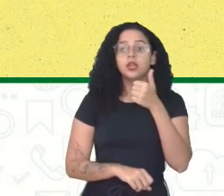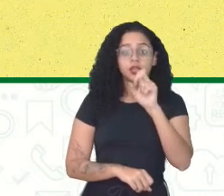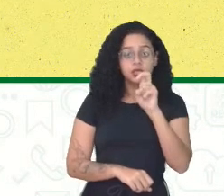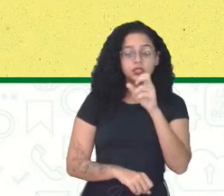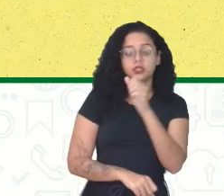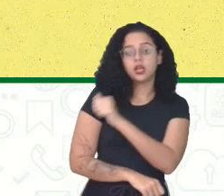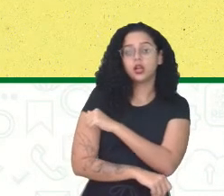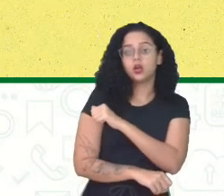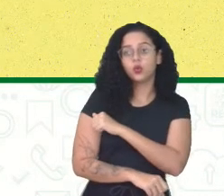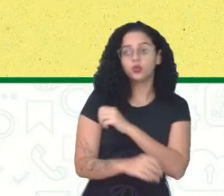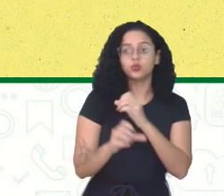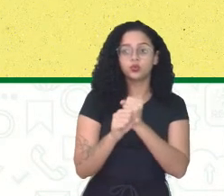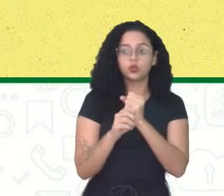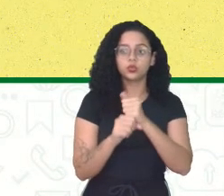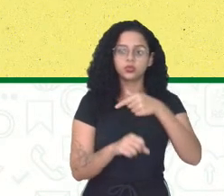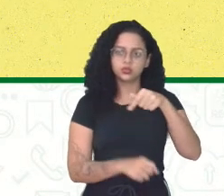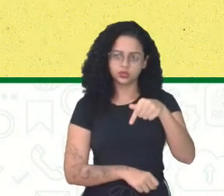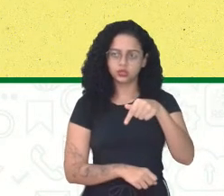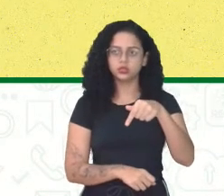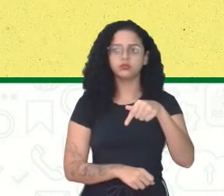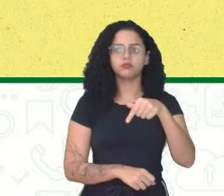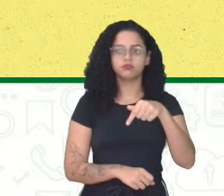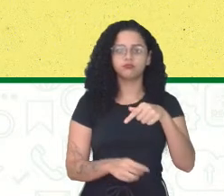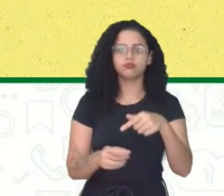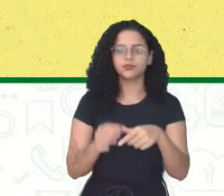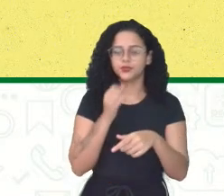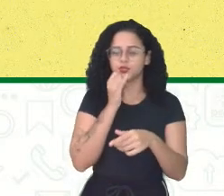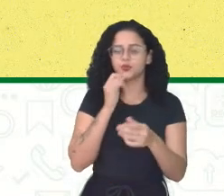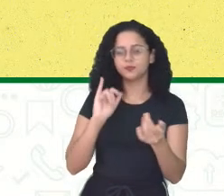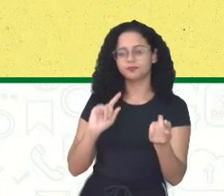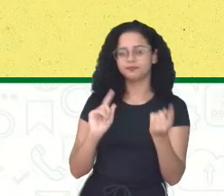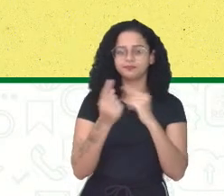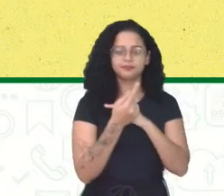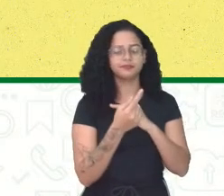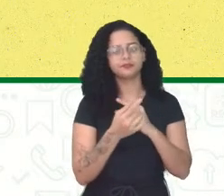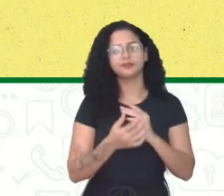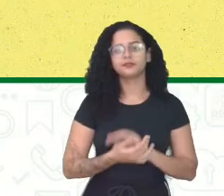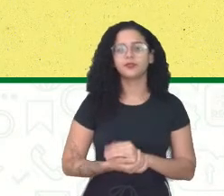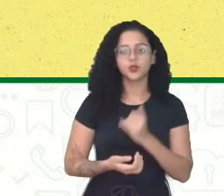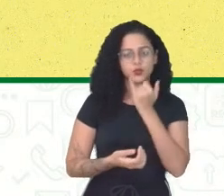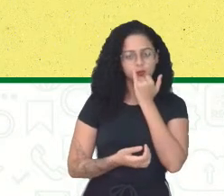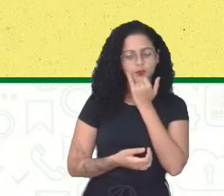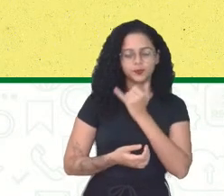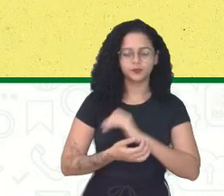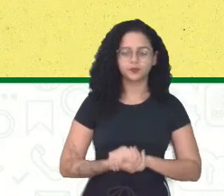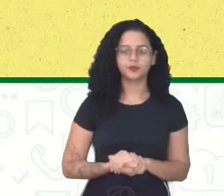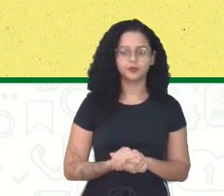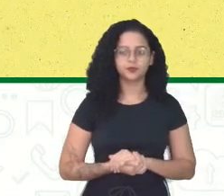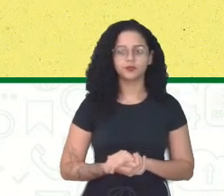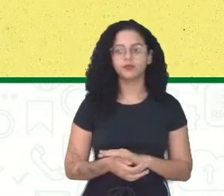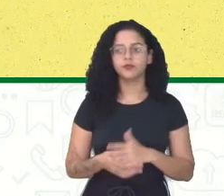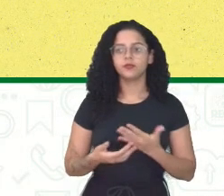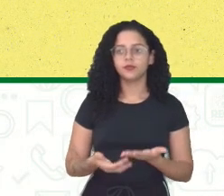7, né? Eu investi, 15 alunos tiraram 7, né? E que